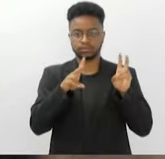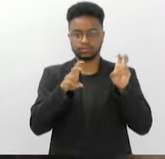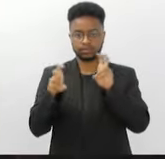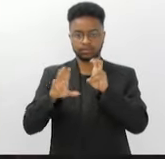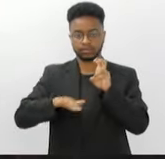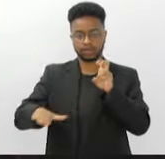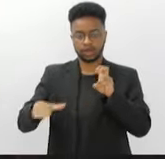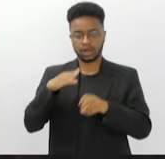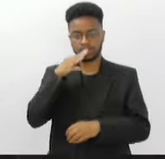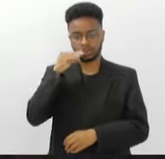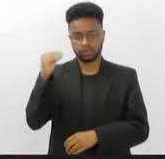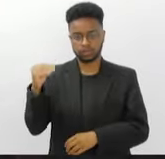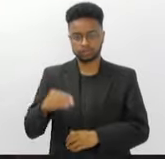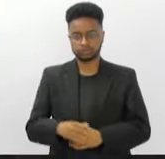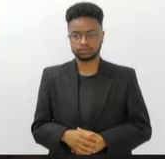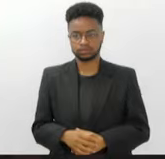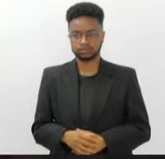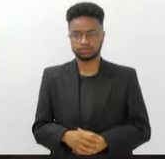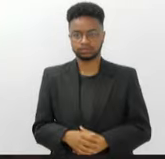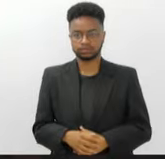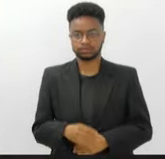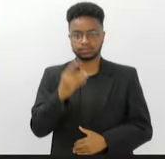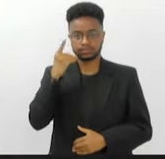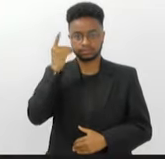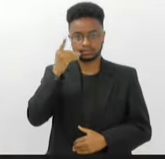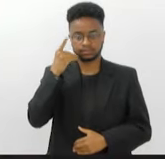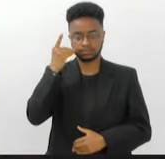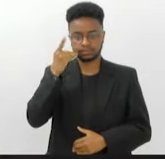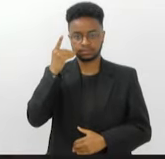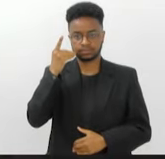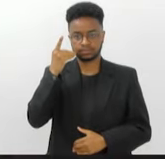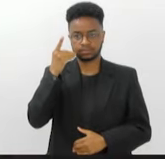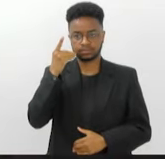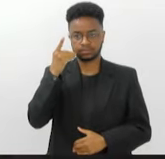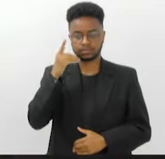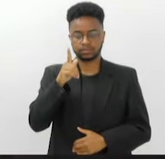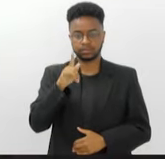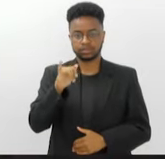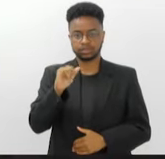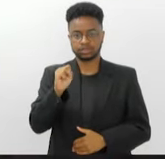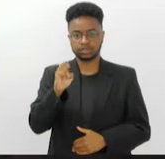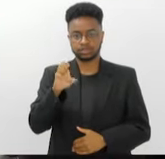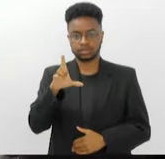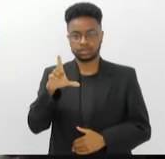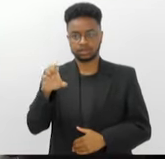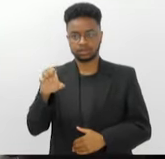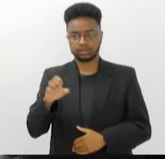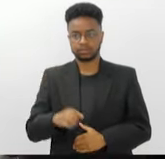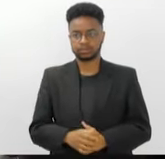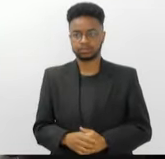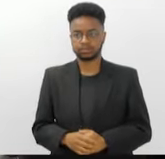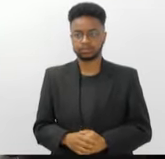da Criança e do Adolescente, deputada Gisele Monteiro.